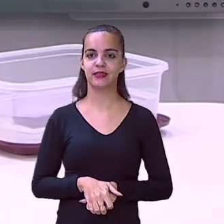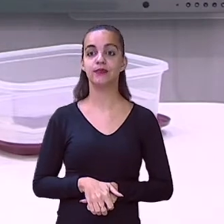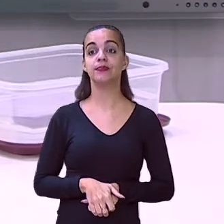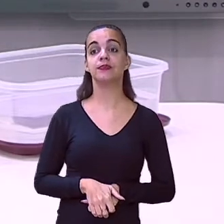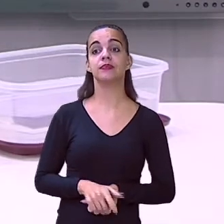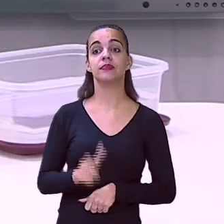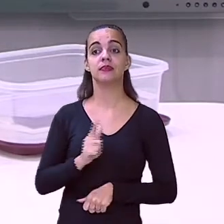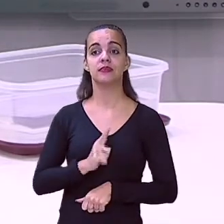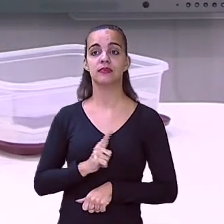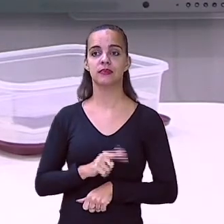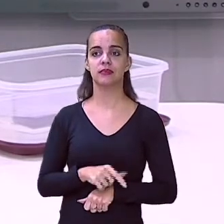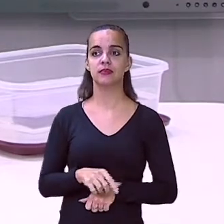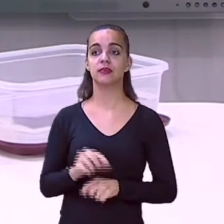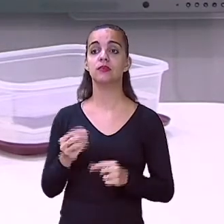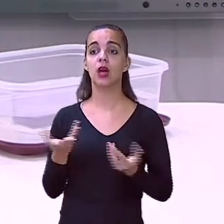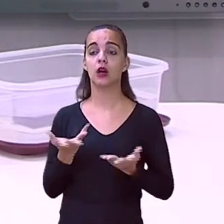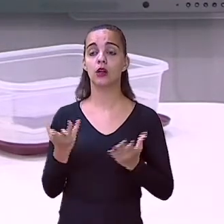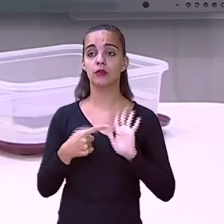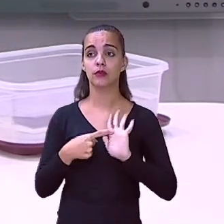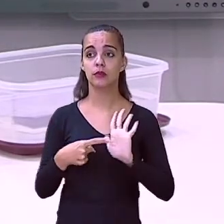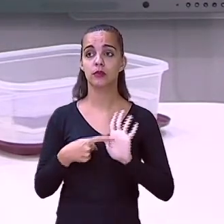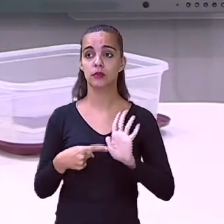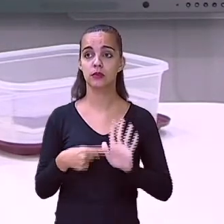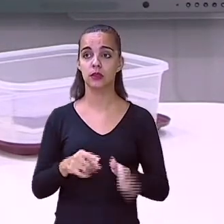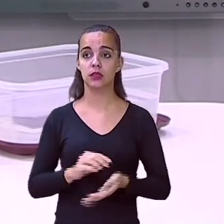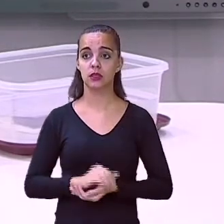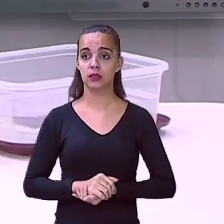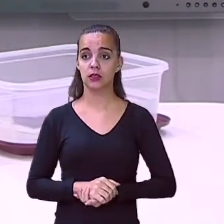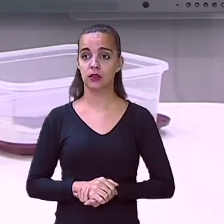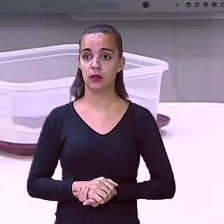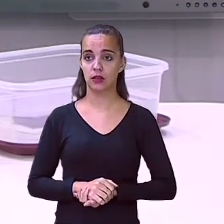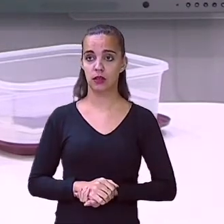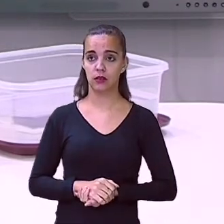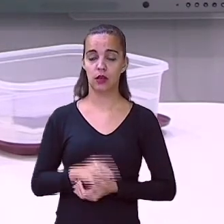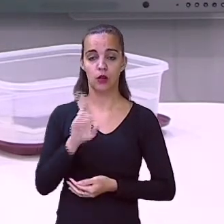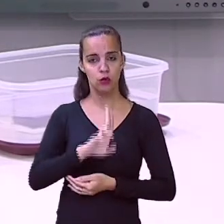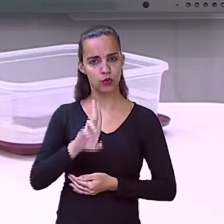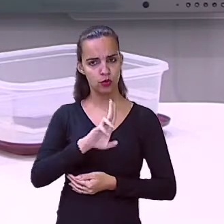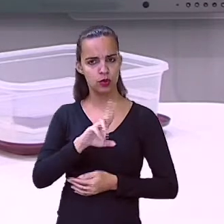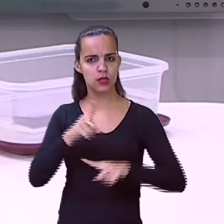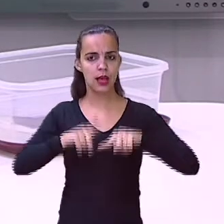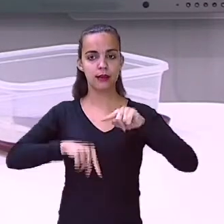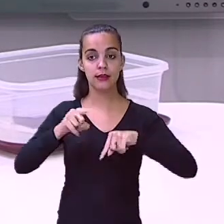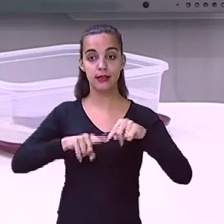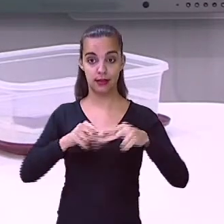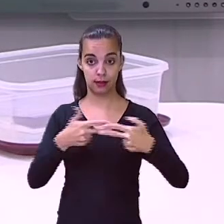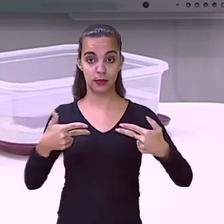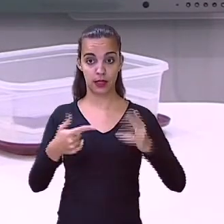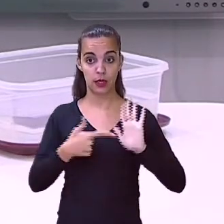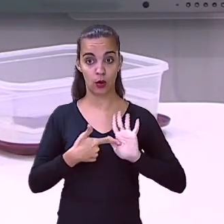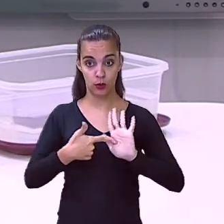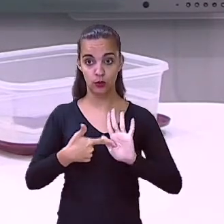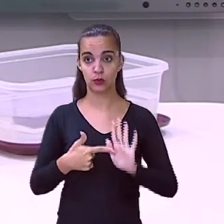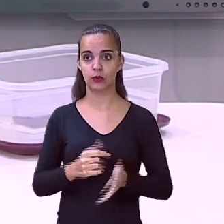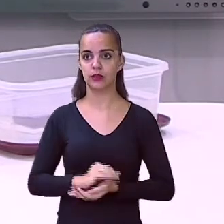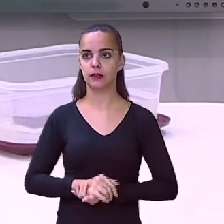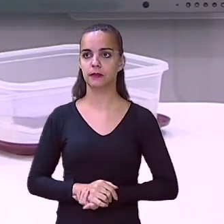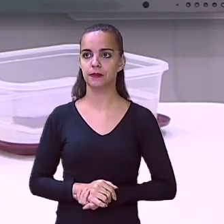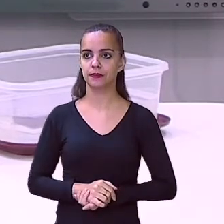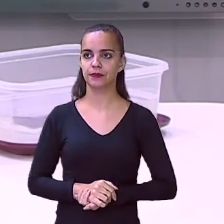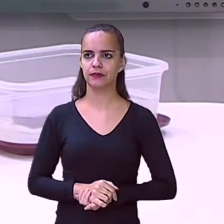Olha, agora nós vamos utilizar esses materiais.